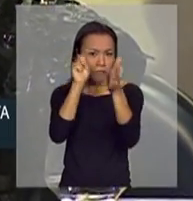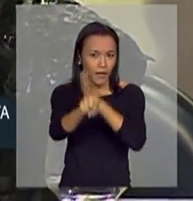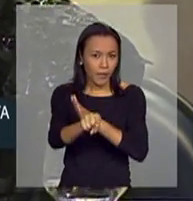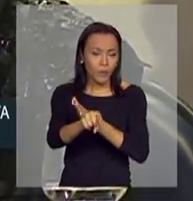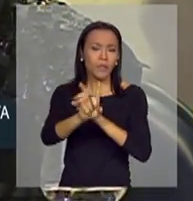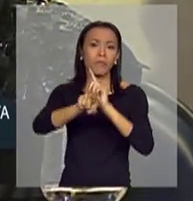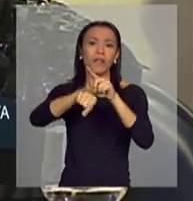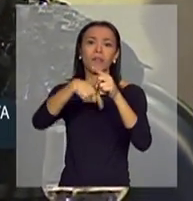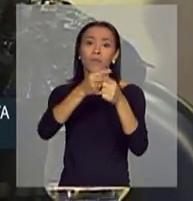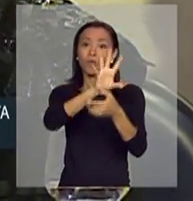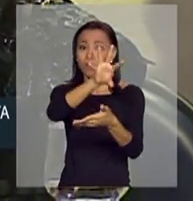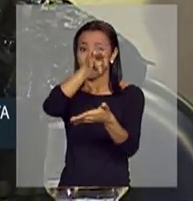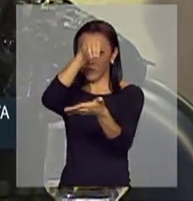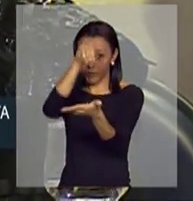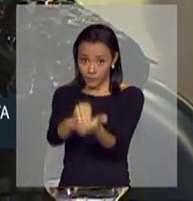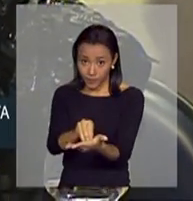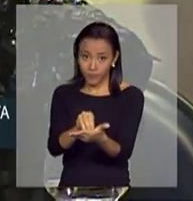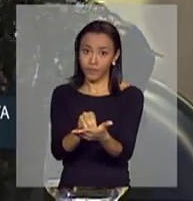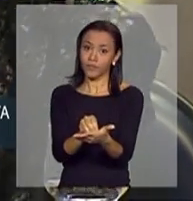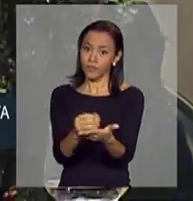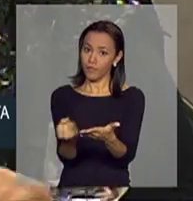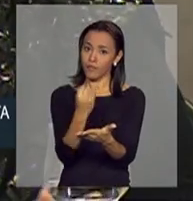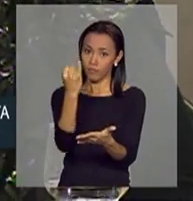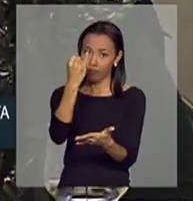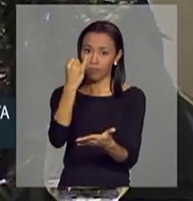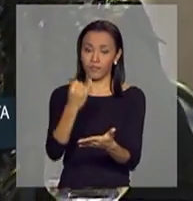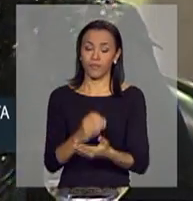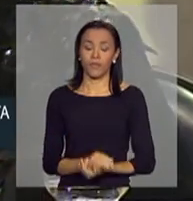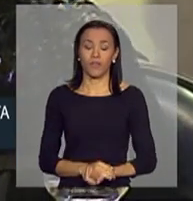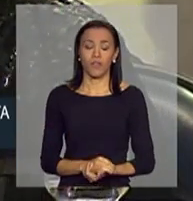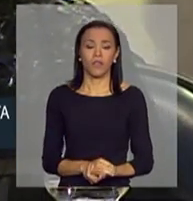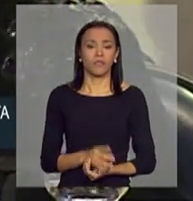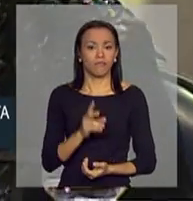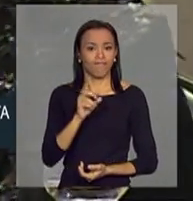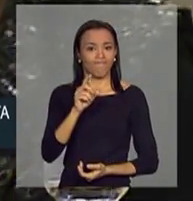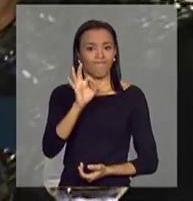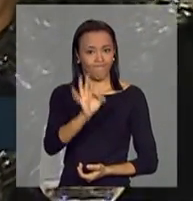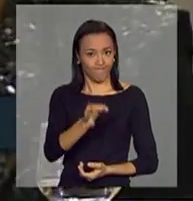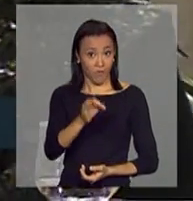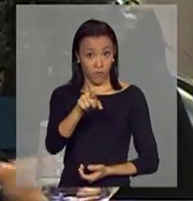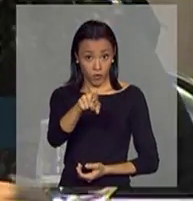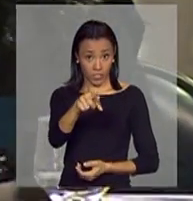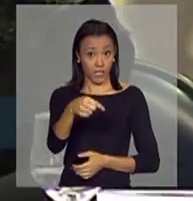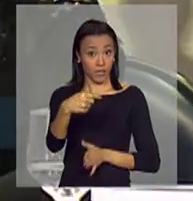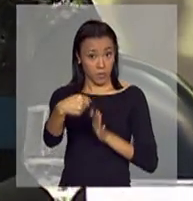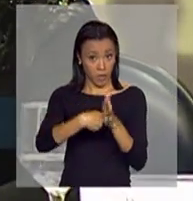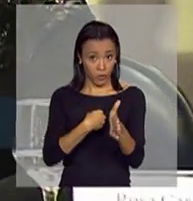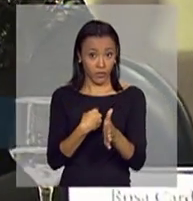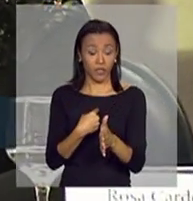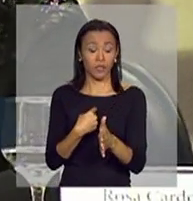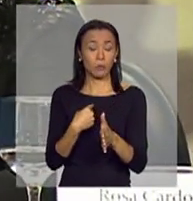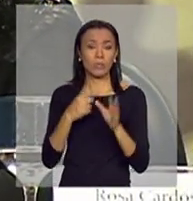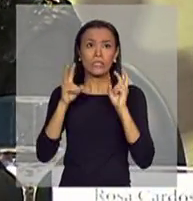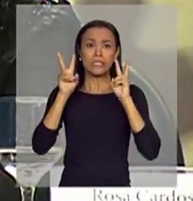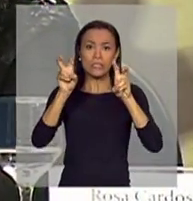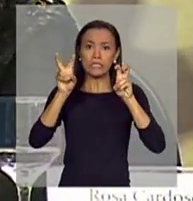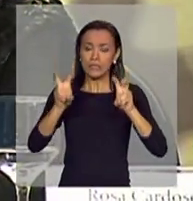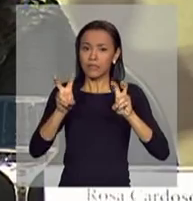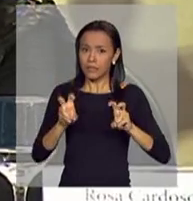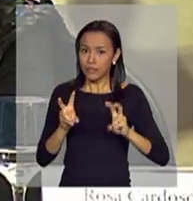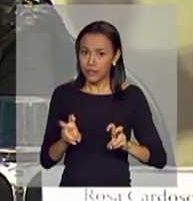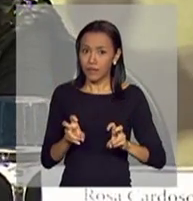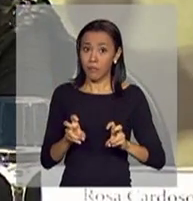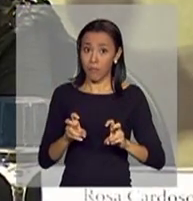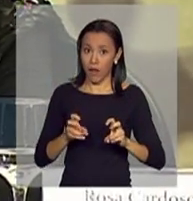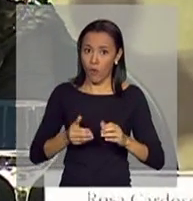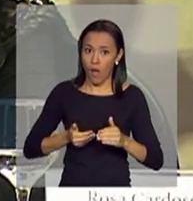seja registrado que foi feita essa pergunta. Certamente você está me colocando questões que, para o avanço